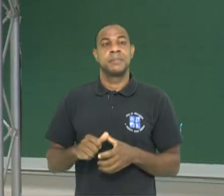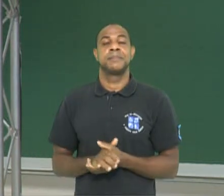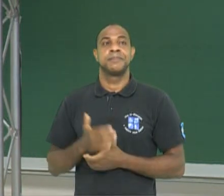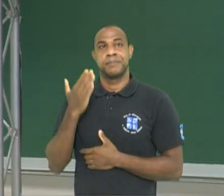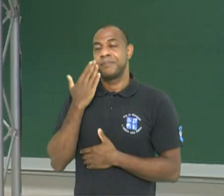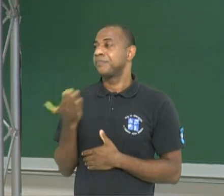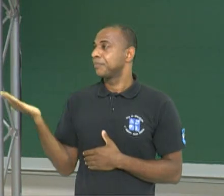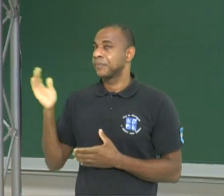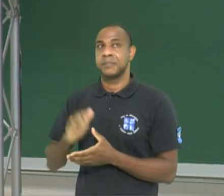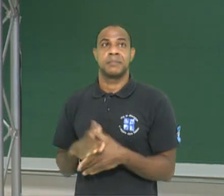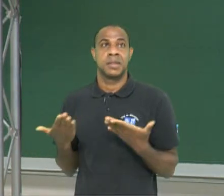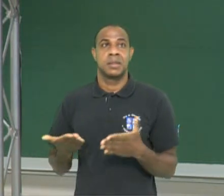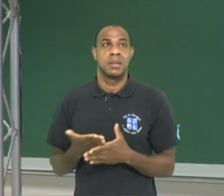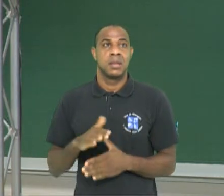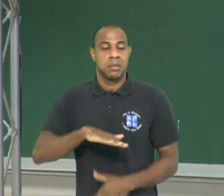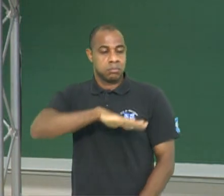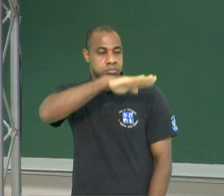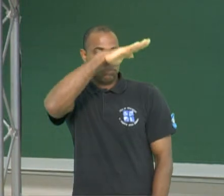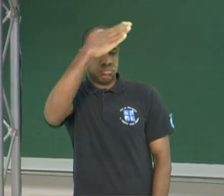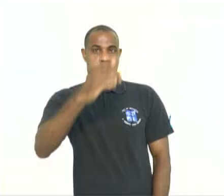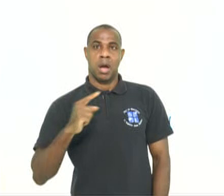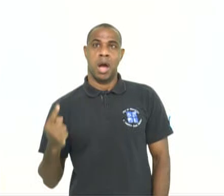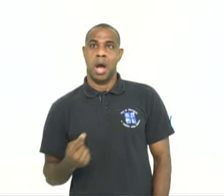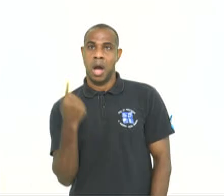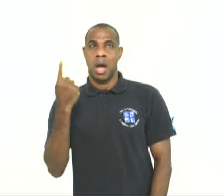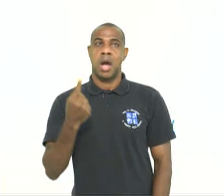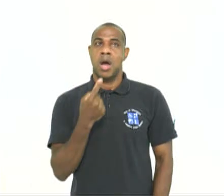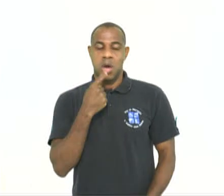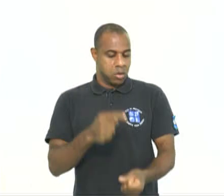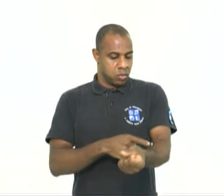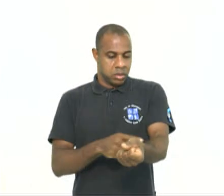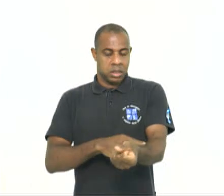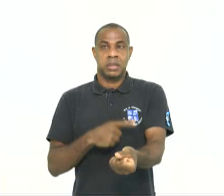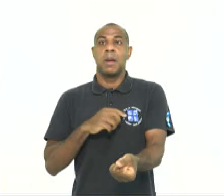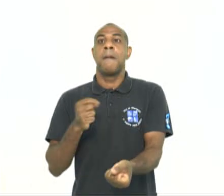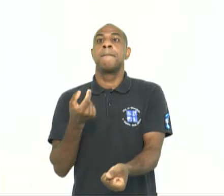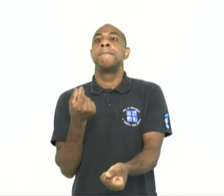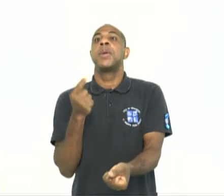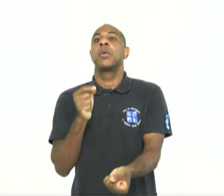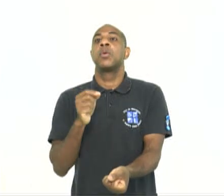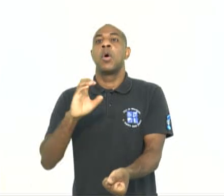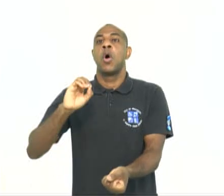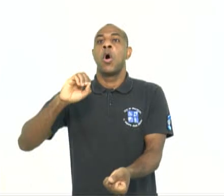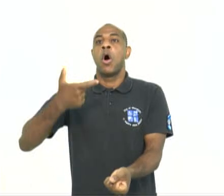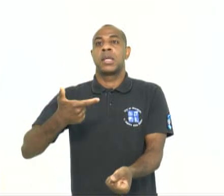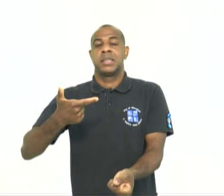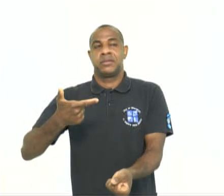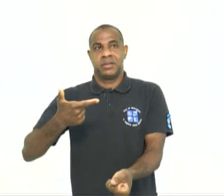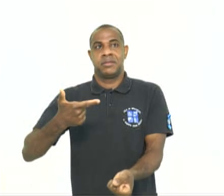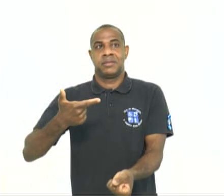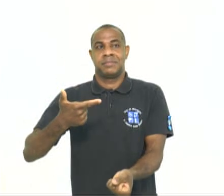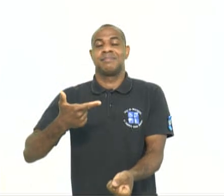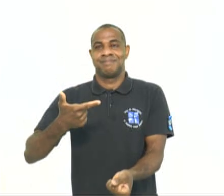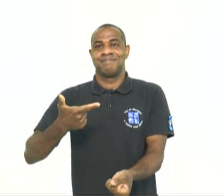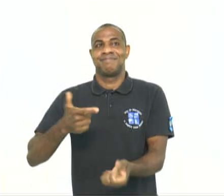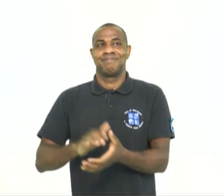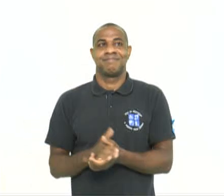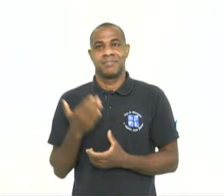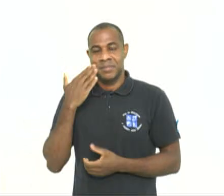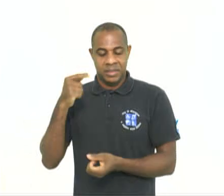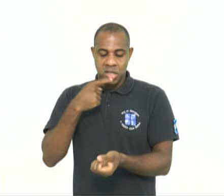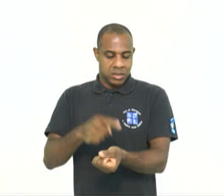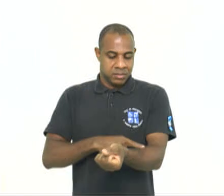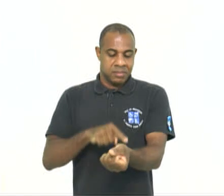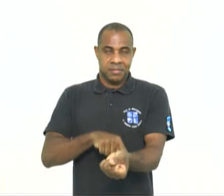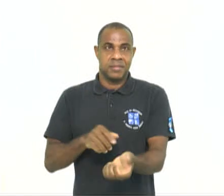bem. Quando as altitudes são elevadas, tá? O sangue contém menos oxigênio, produzindo uma coloração azulada na pele, lábios e